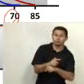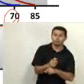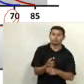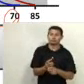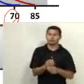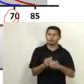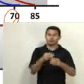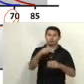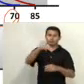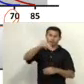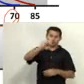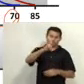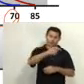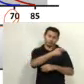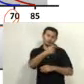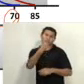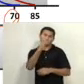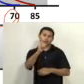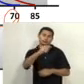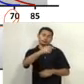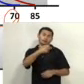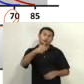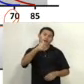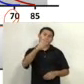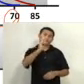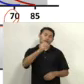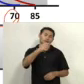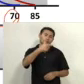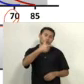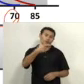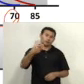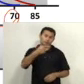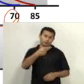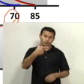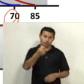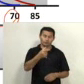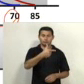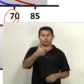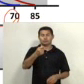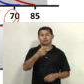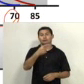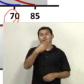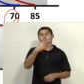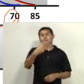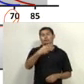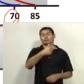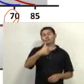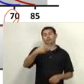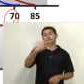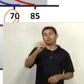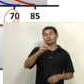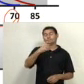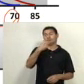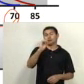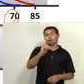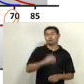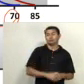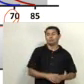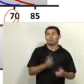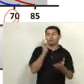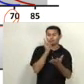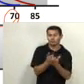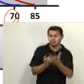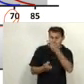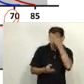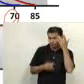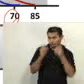média menos 1 sigma, menos 10, 30. Menos 2 sigma, menos 20, 20. Menos 3 sigma, menos 30, 10. O mesmo,